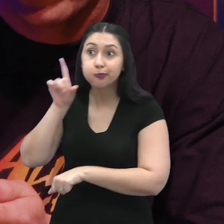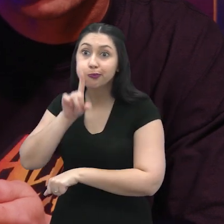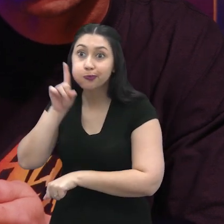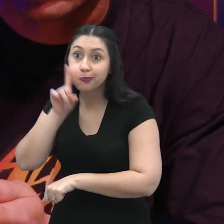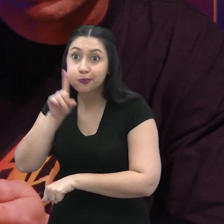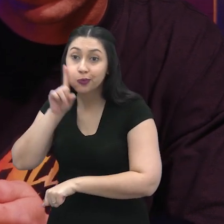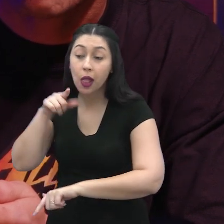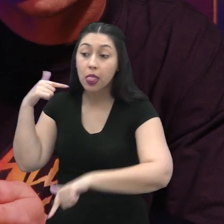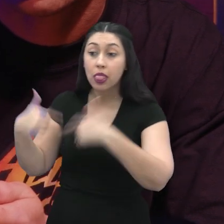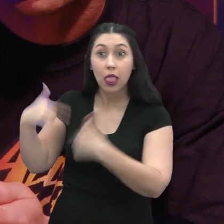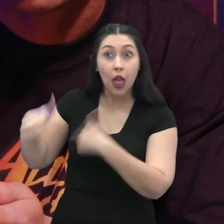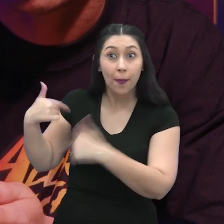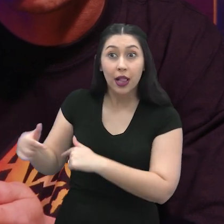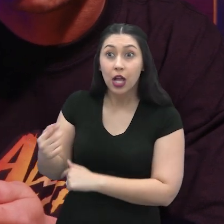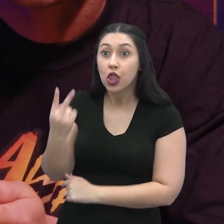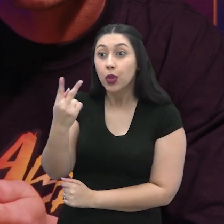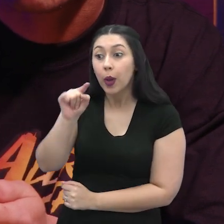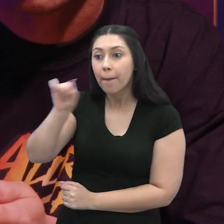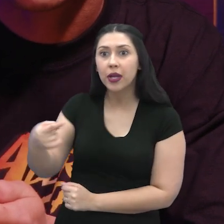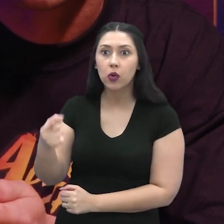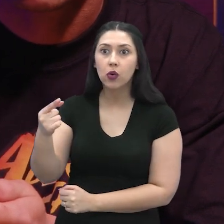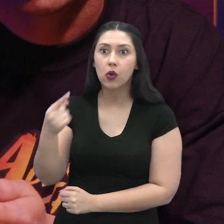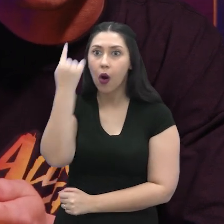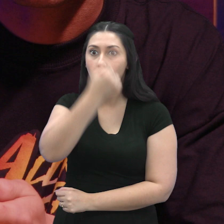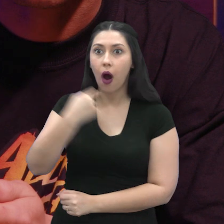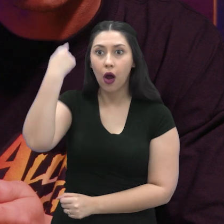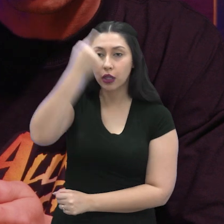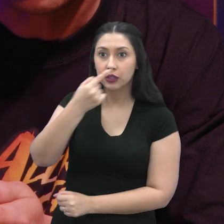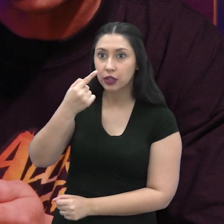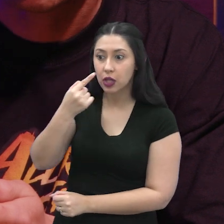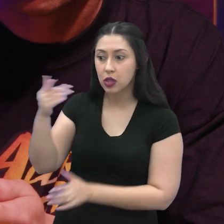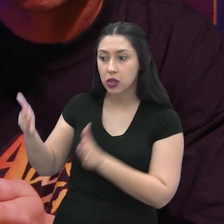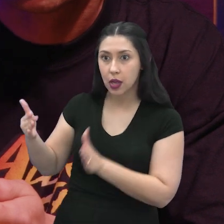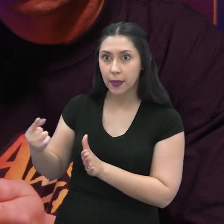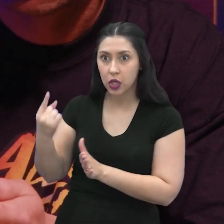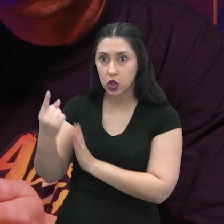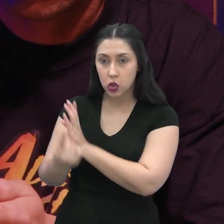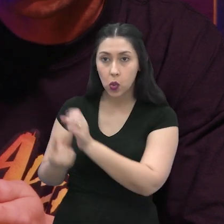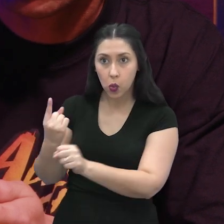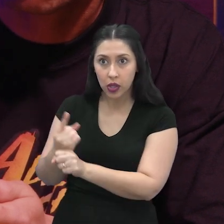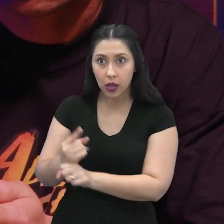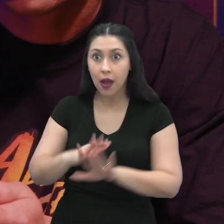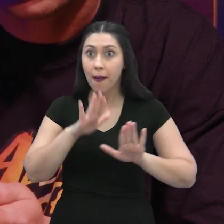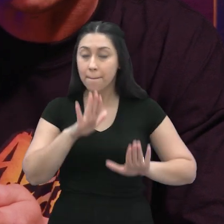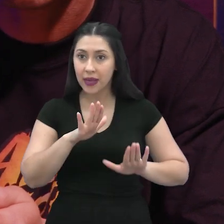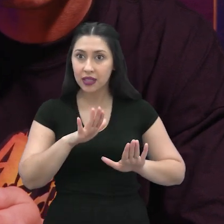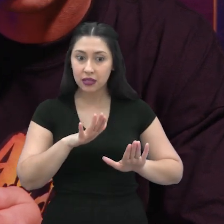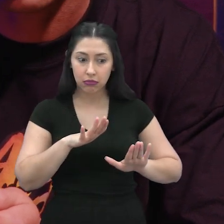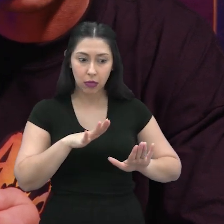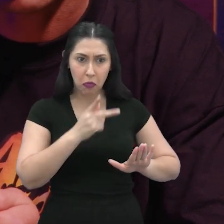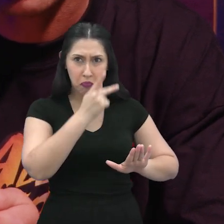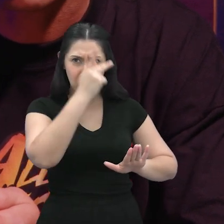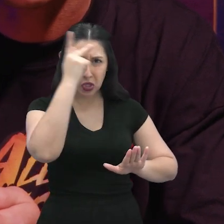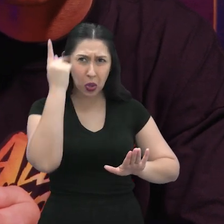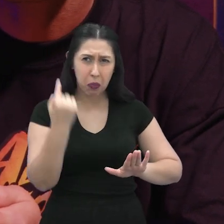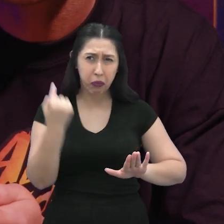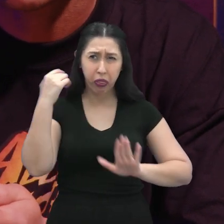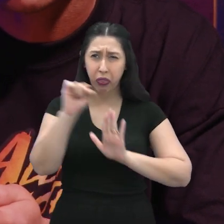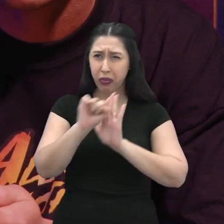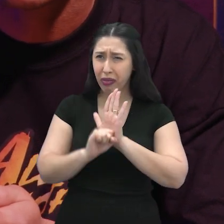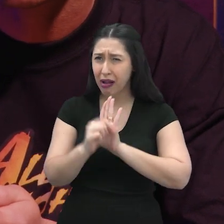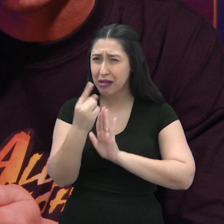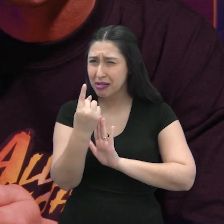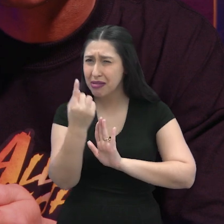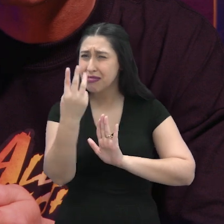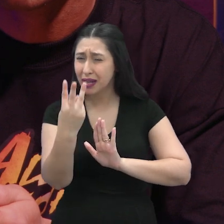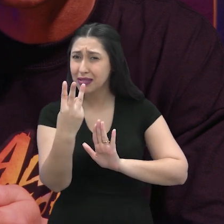norte-americano médio trabalhava cerca de 2.000 horas por ano. Enquanto isso, um camponês adulto na Inglaterra, no século